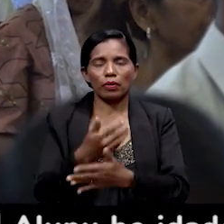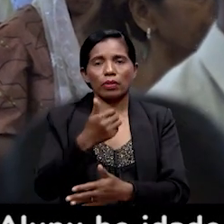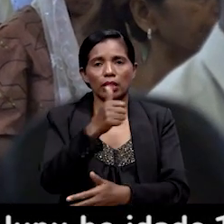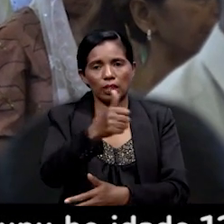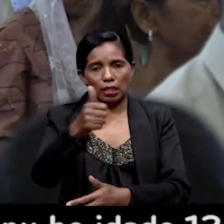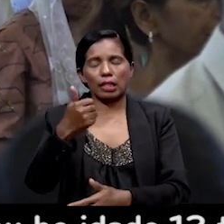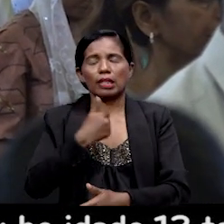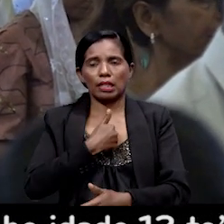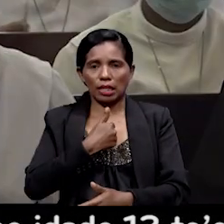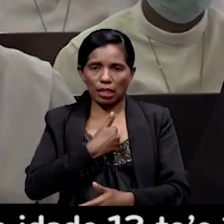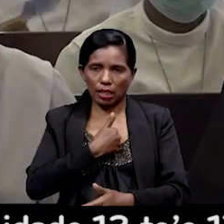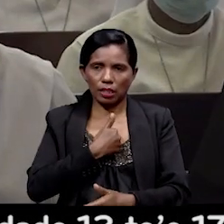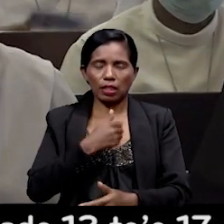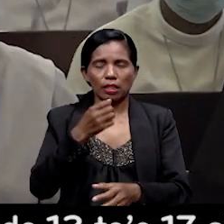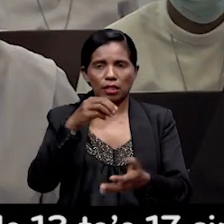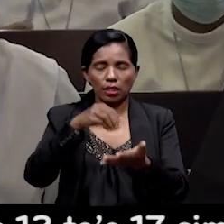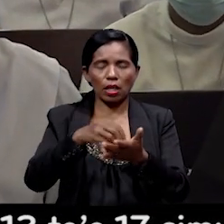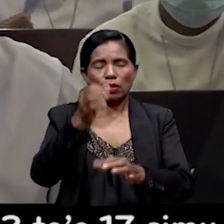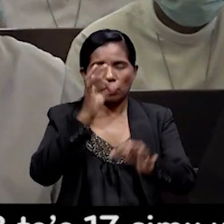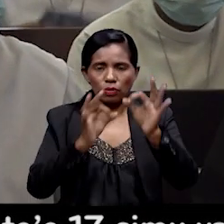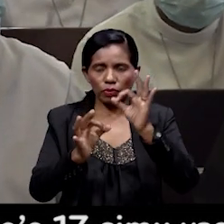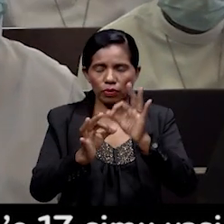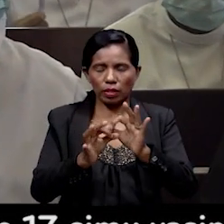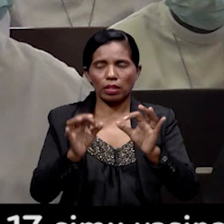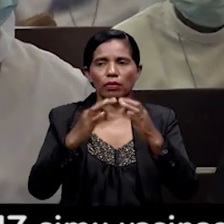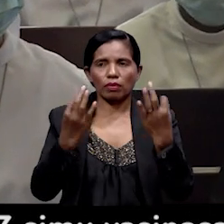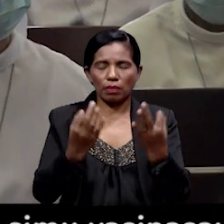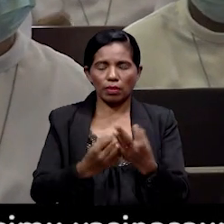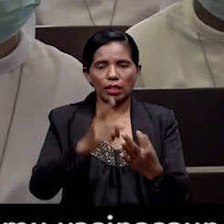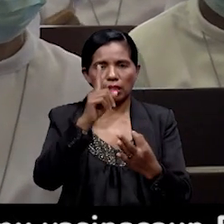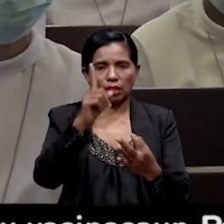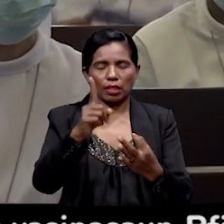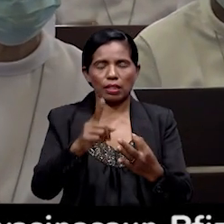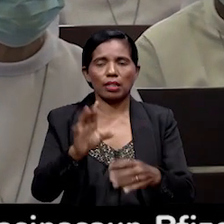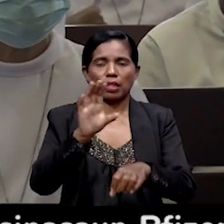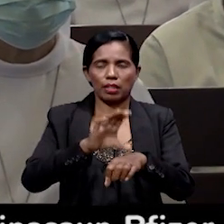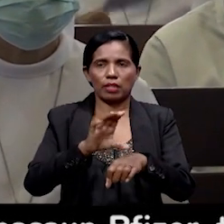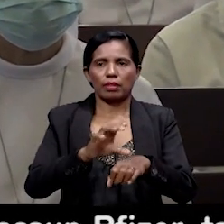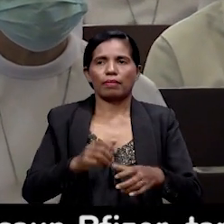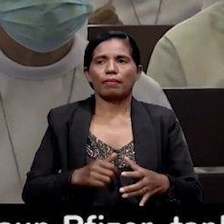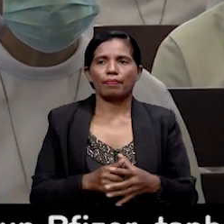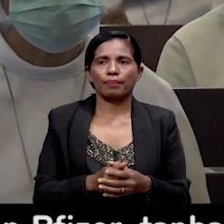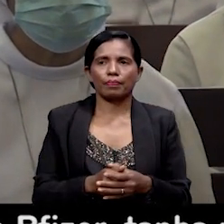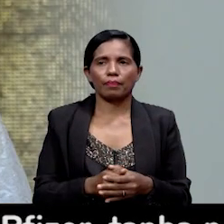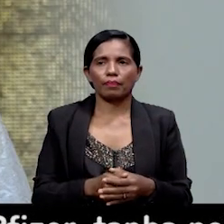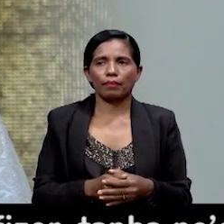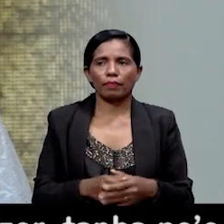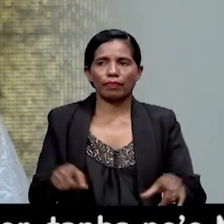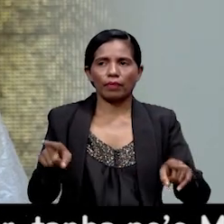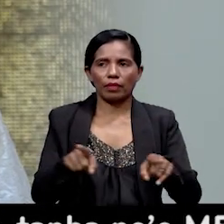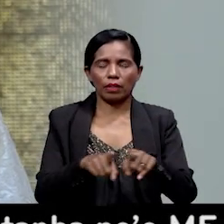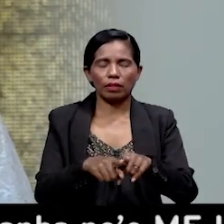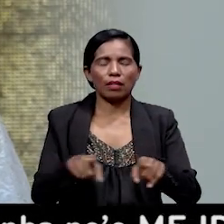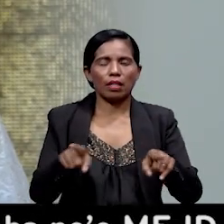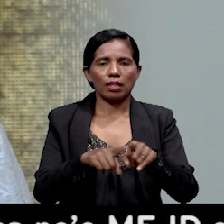ang notau confiança atu sai família ida det ia creda Católica. Quando se celebra o nome aqui da Neve, sai da minha vida para ir